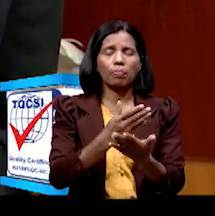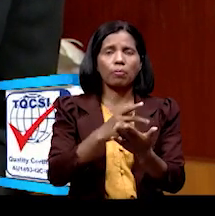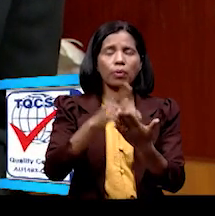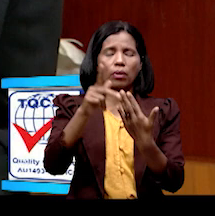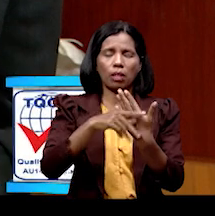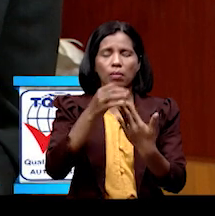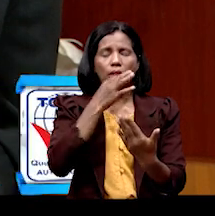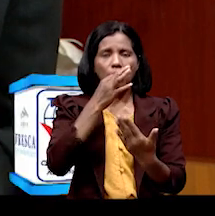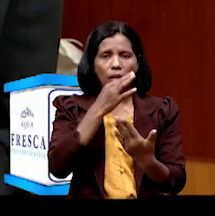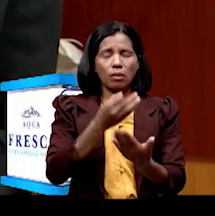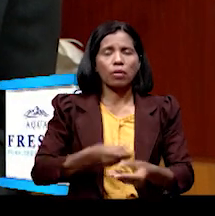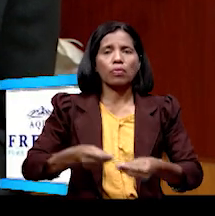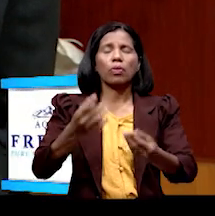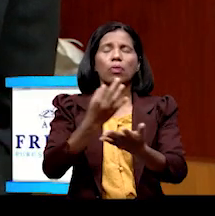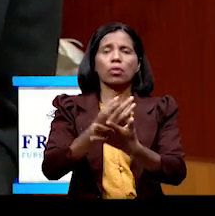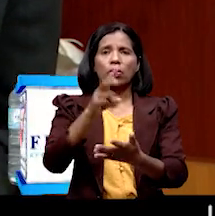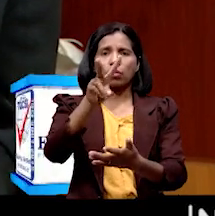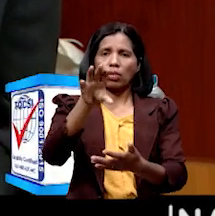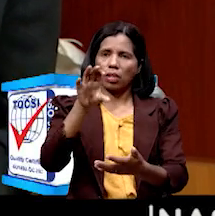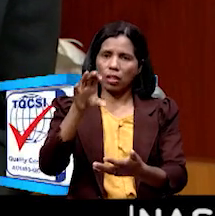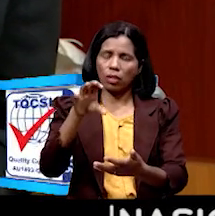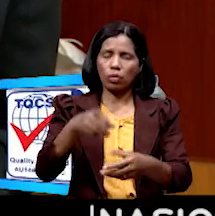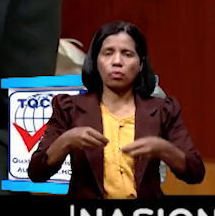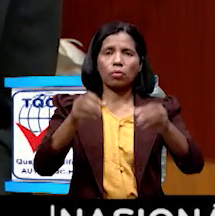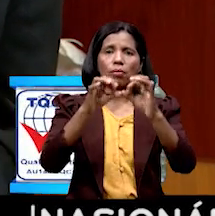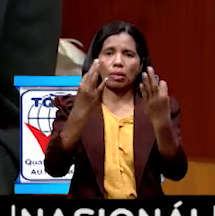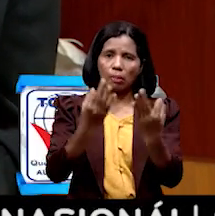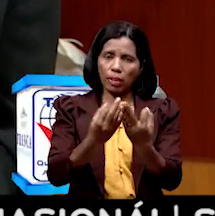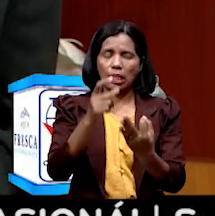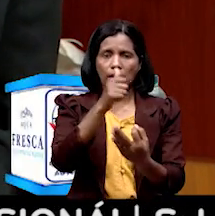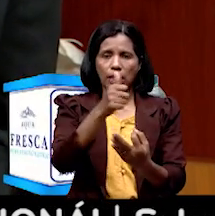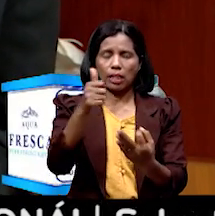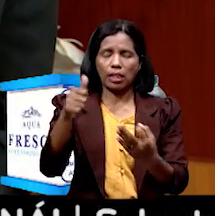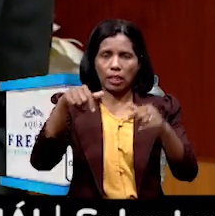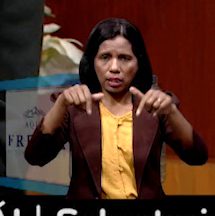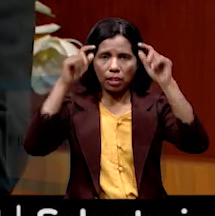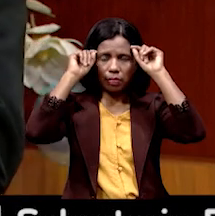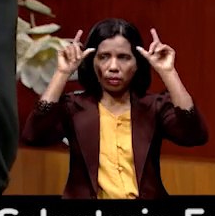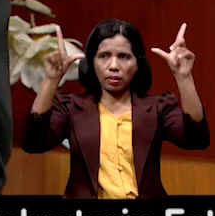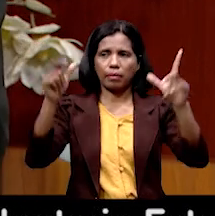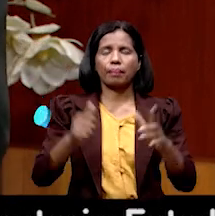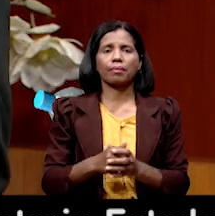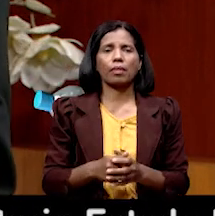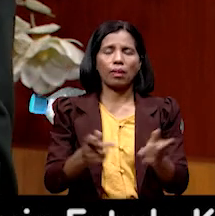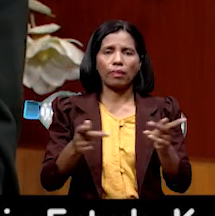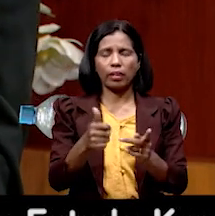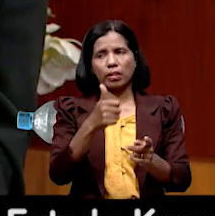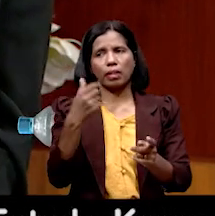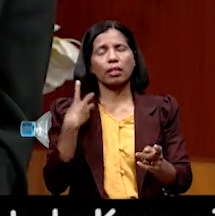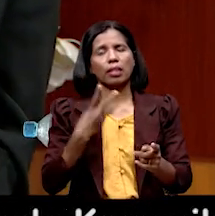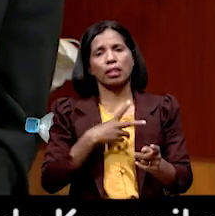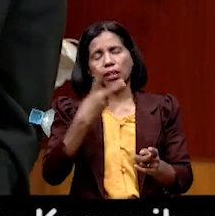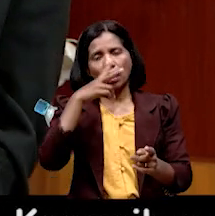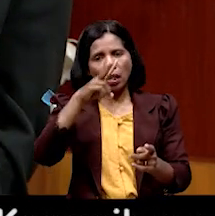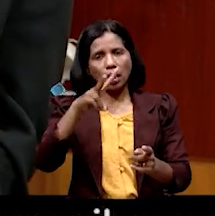apoio $200 ba cada família ida e sira ia Timor-Leste. E a parte selo que me vem muito bela hari é sucesso